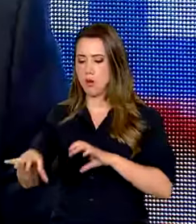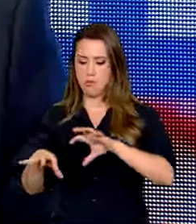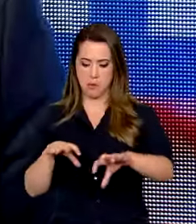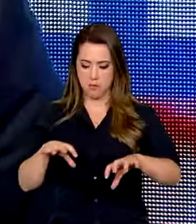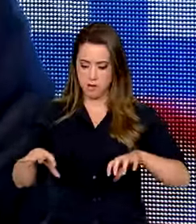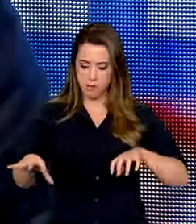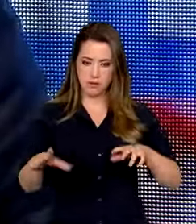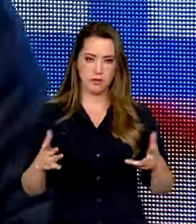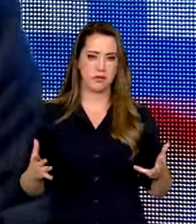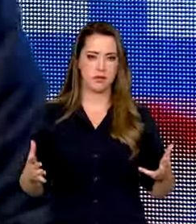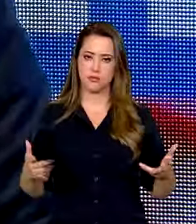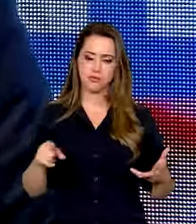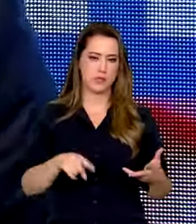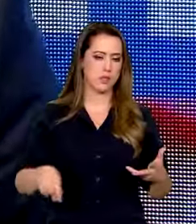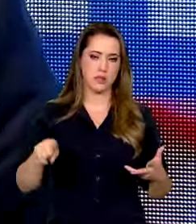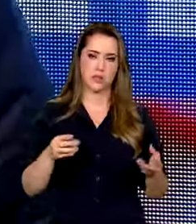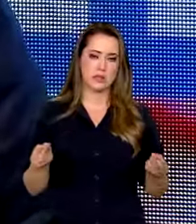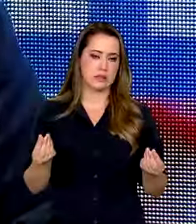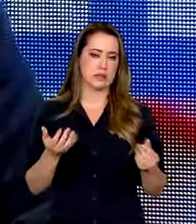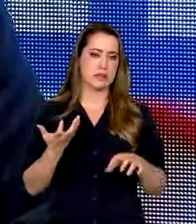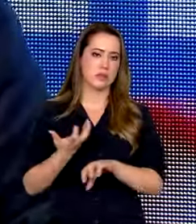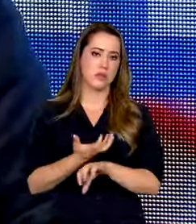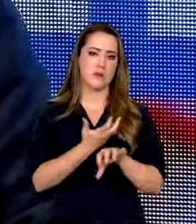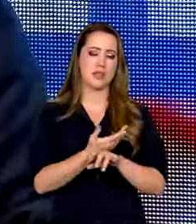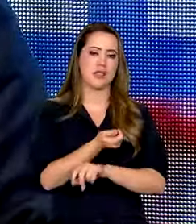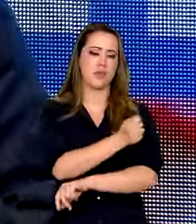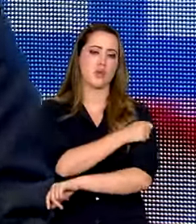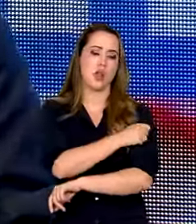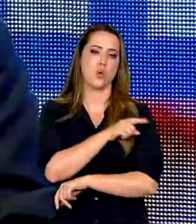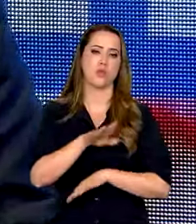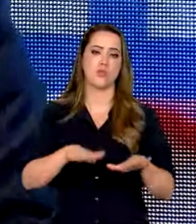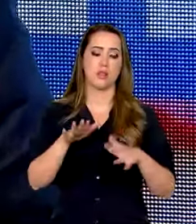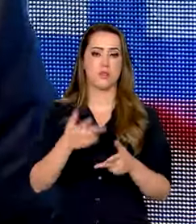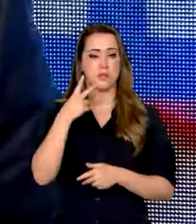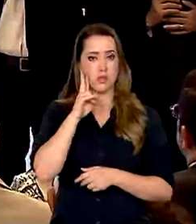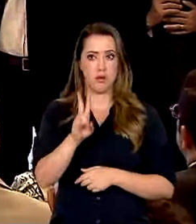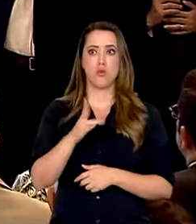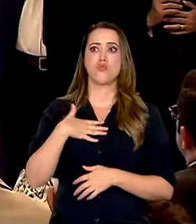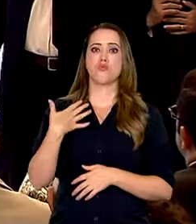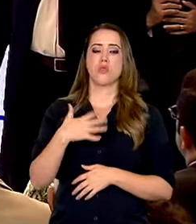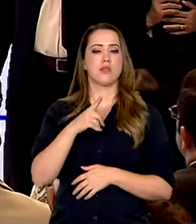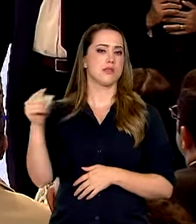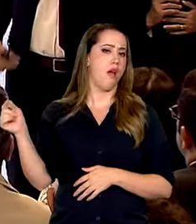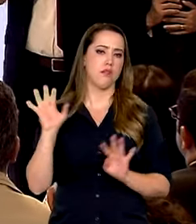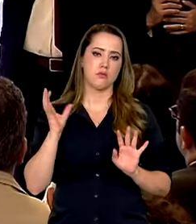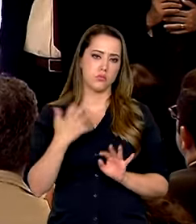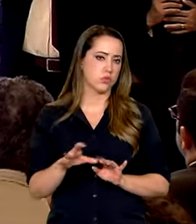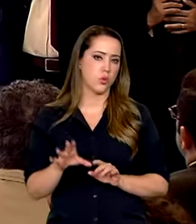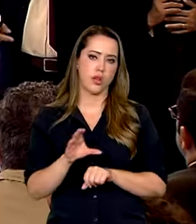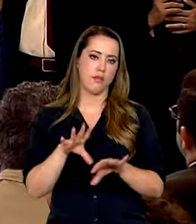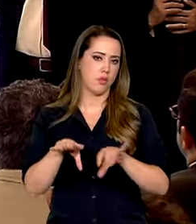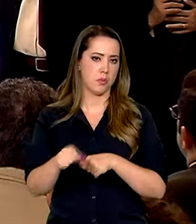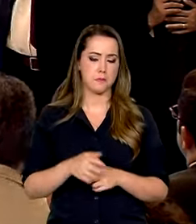digamos assim né inexplicável de conteúdos pros estudantes que muitas vezes reagem saindo do curso para 2024